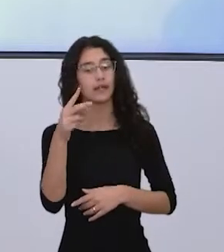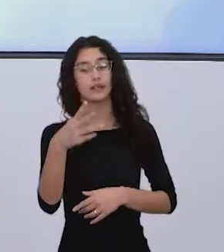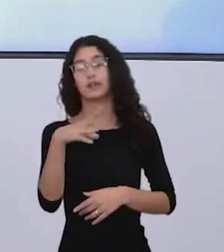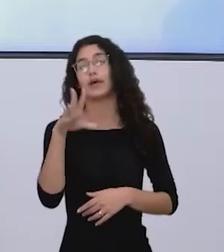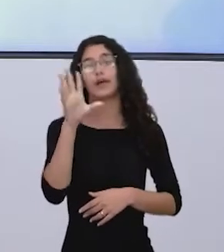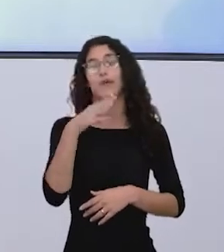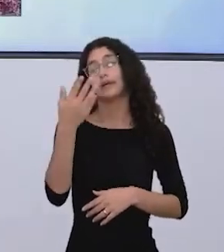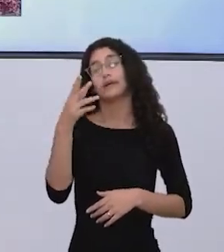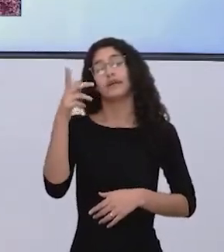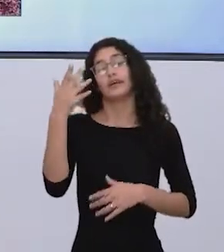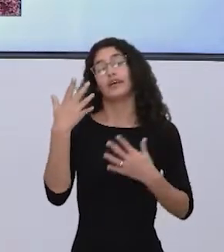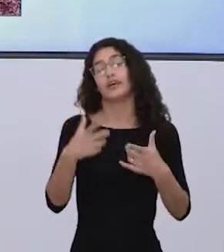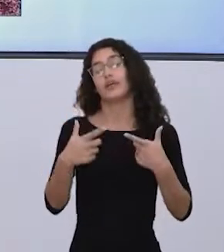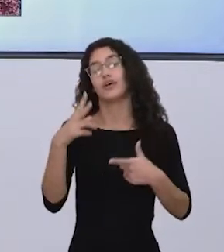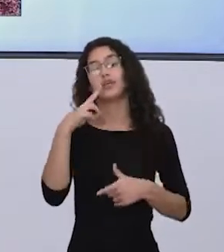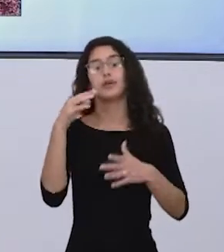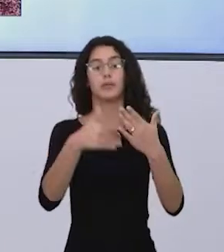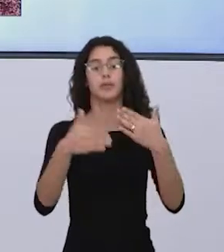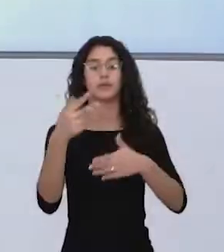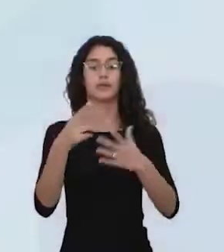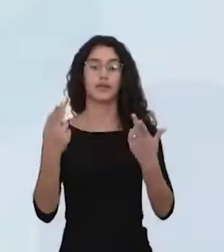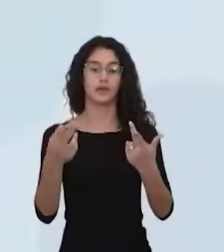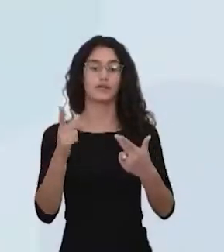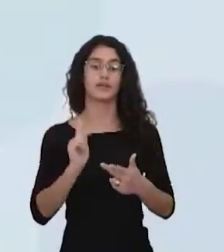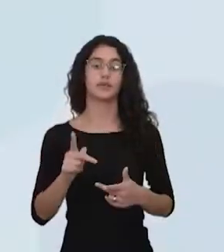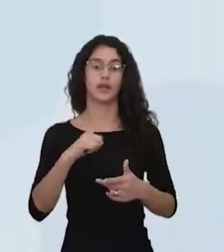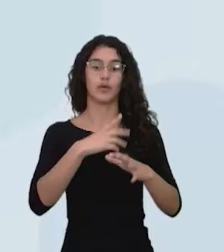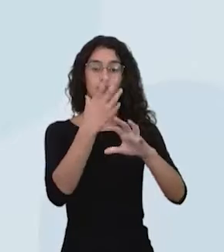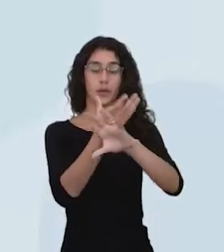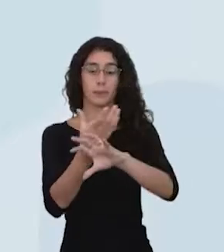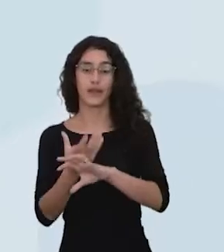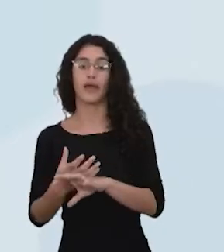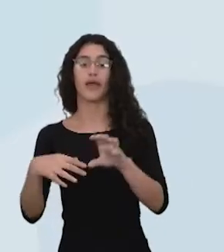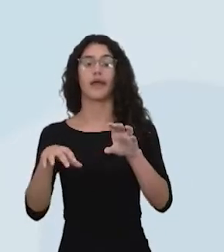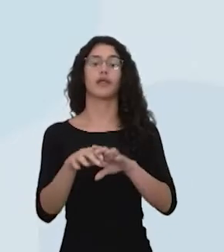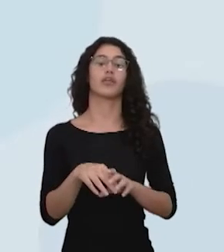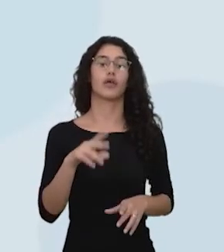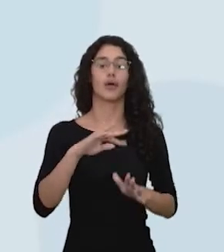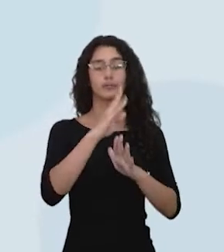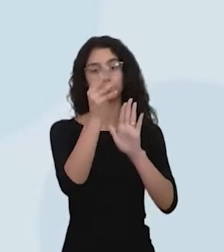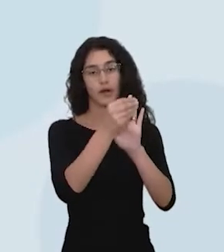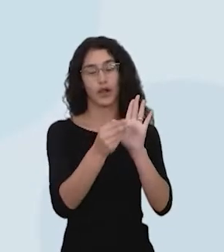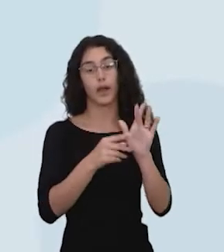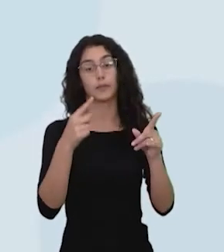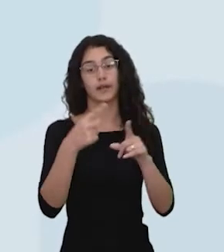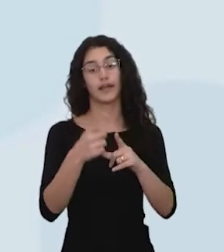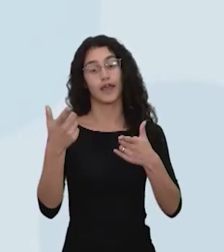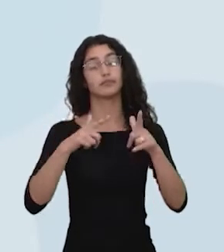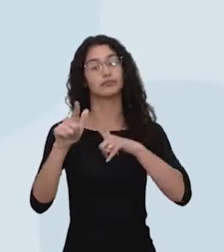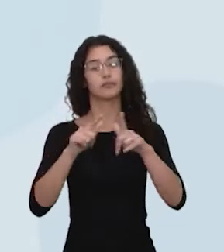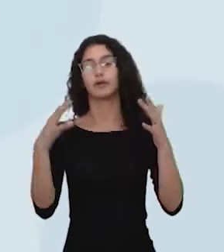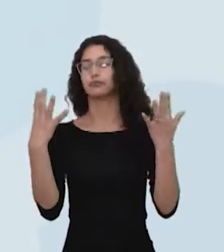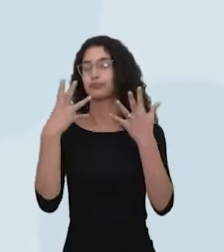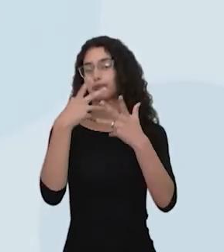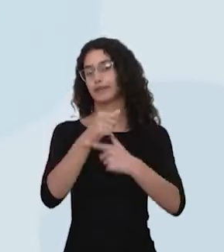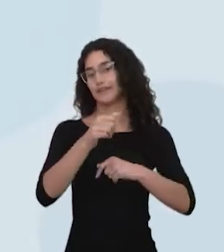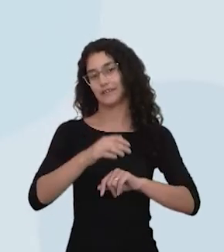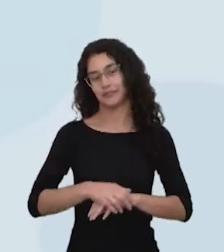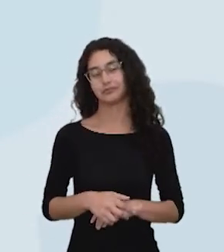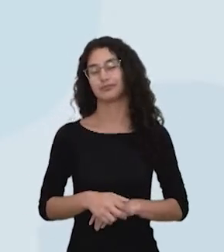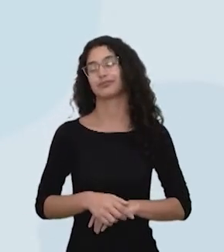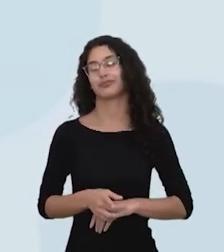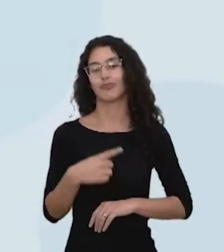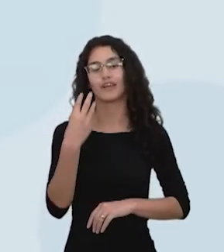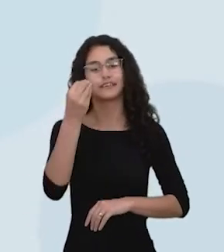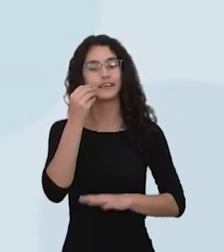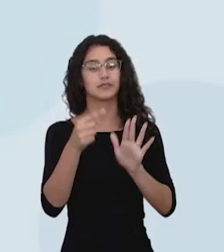mais esse PPT, mas é aquele mesmo esquema. Sempre tem o resumo do componente, eles colocam porque eles querem um trabalho bonito. É assim, a